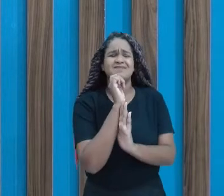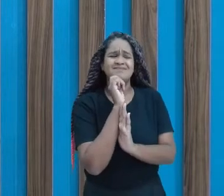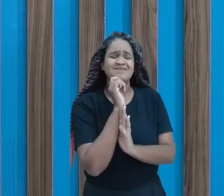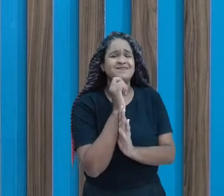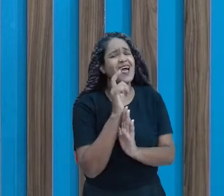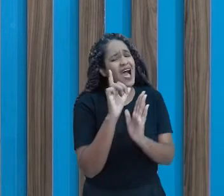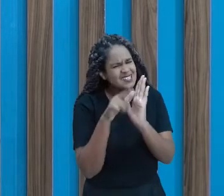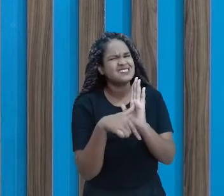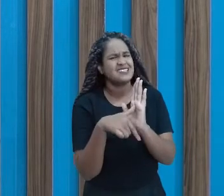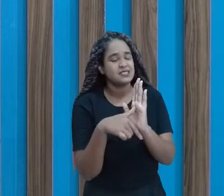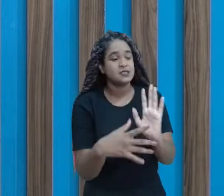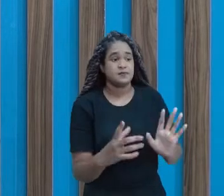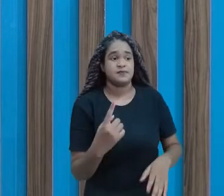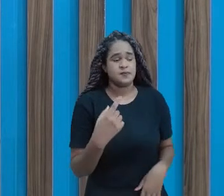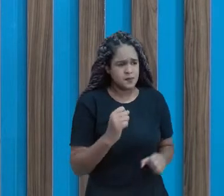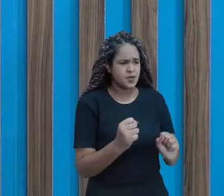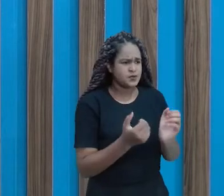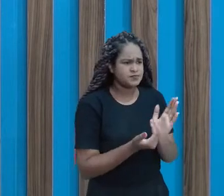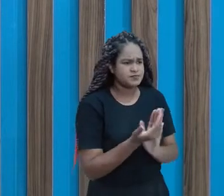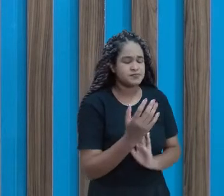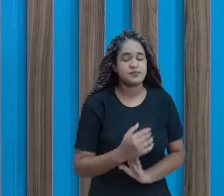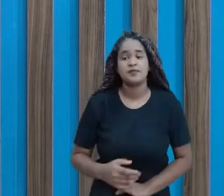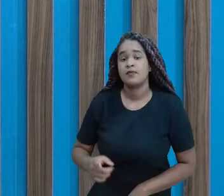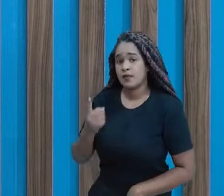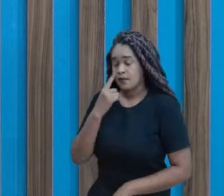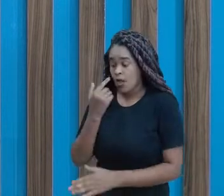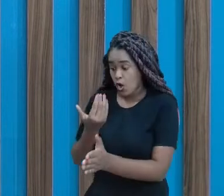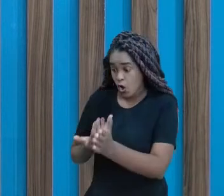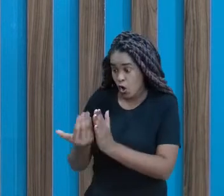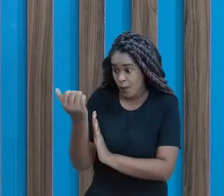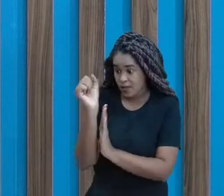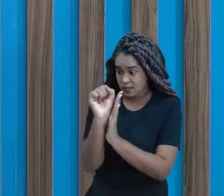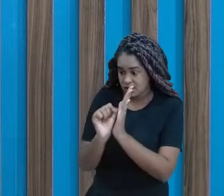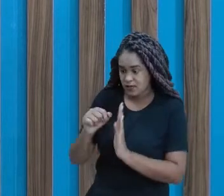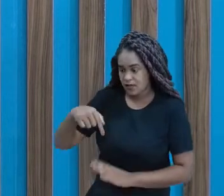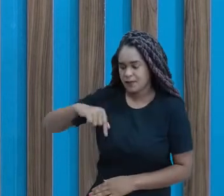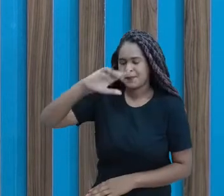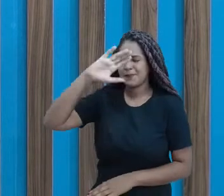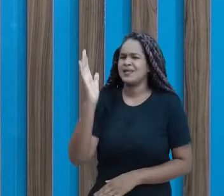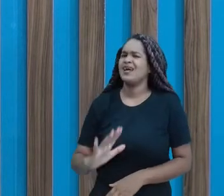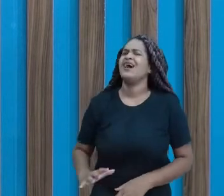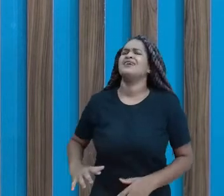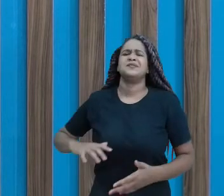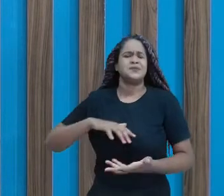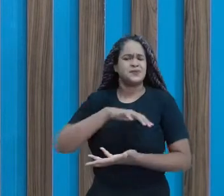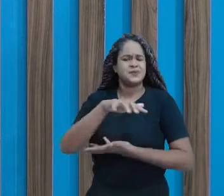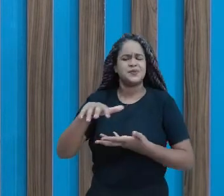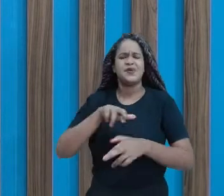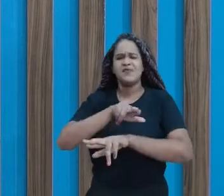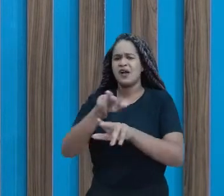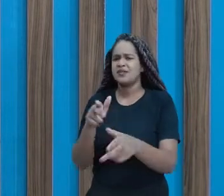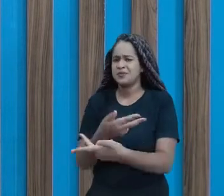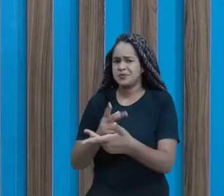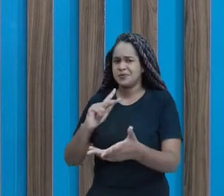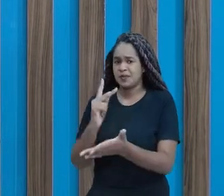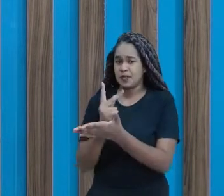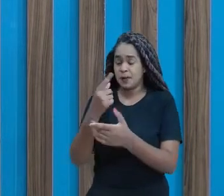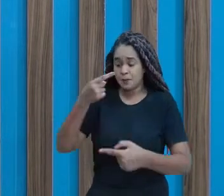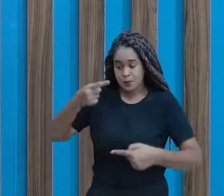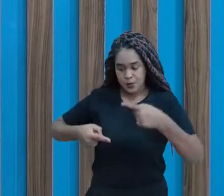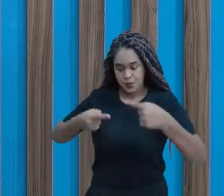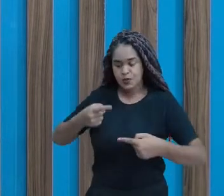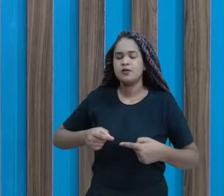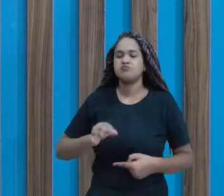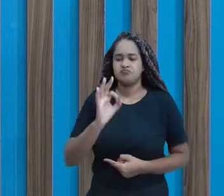só, esse começo, a gente fala sobre o começo do século aqui no Brasil, né, que ele foi movimentado, e foi movimentado em vários aspectos, né, politicamente, você está